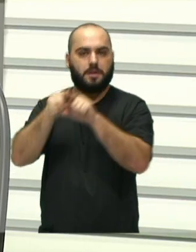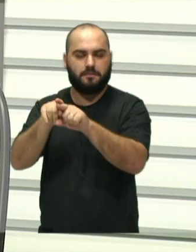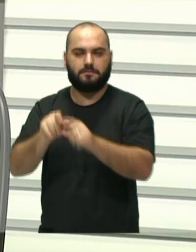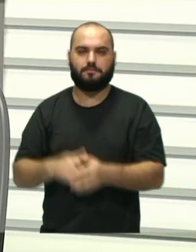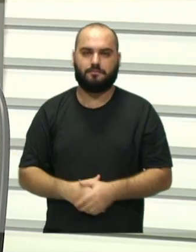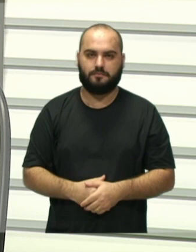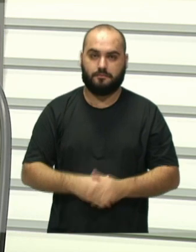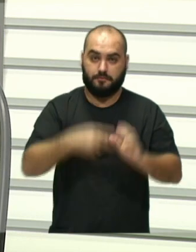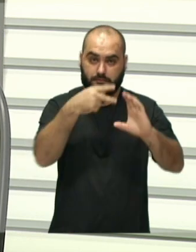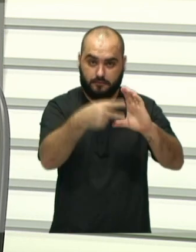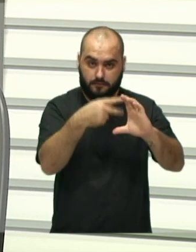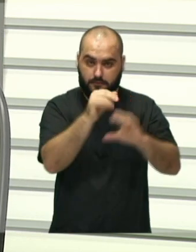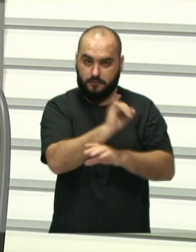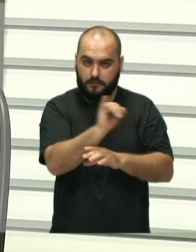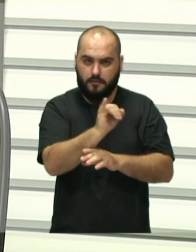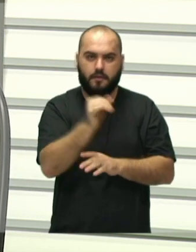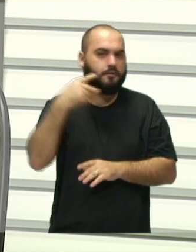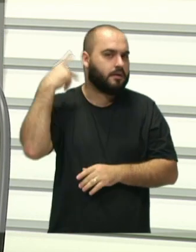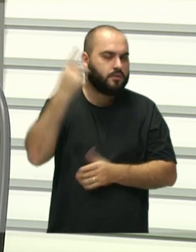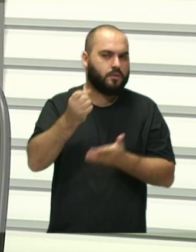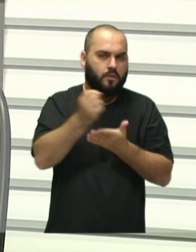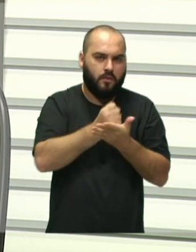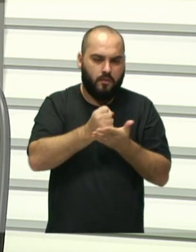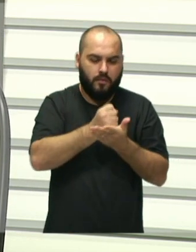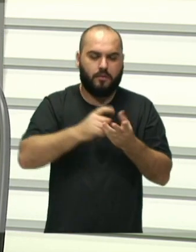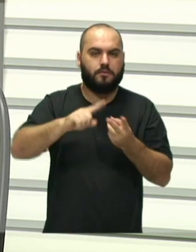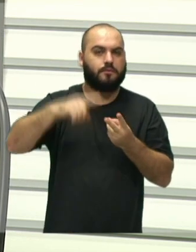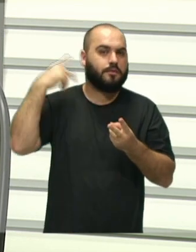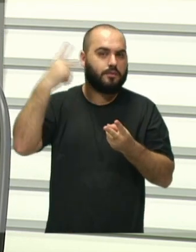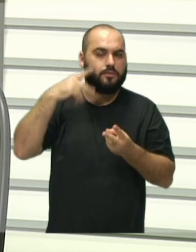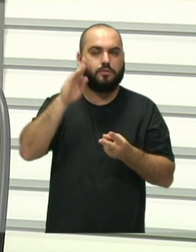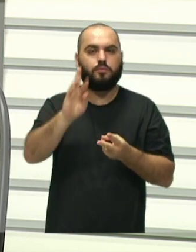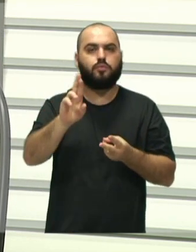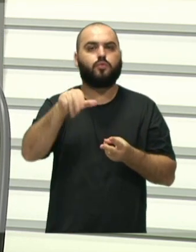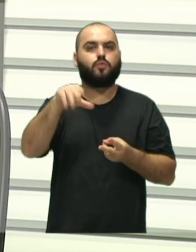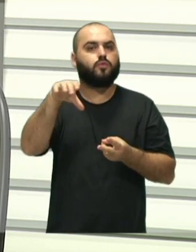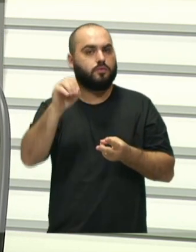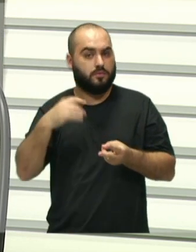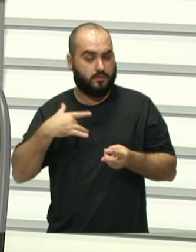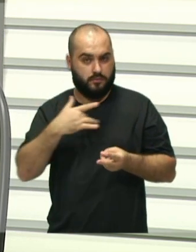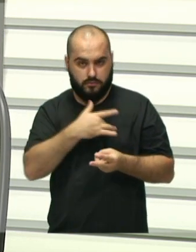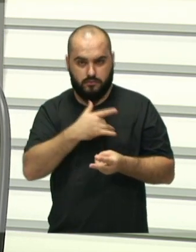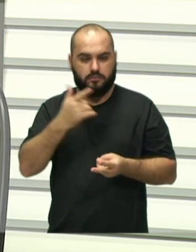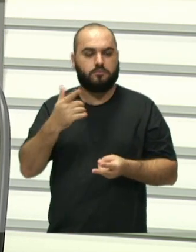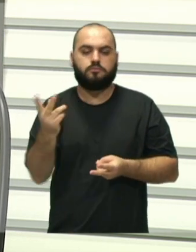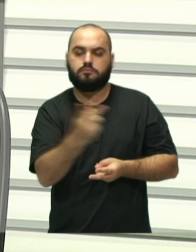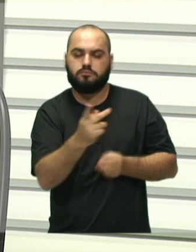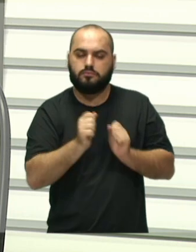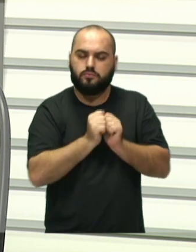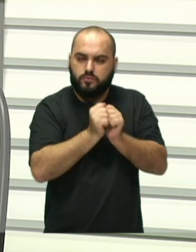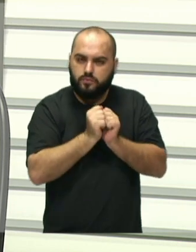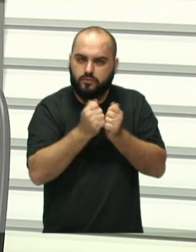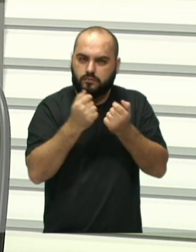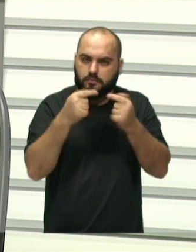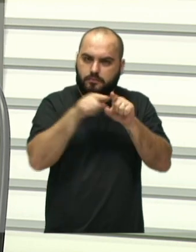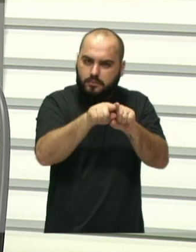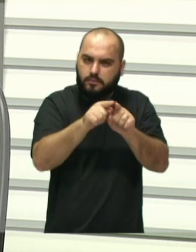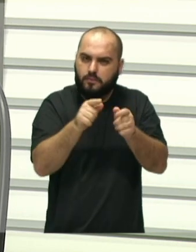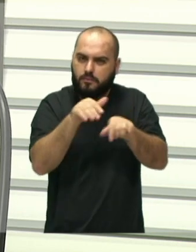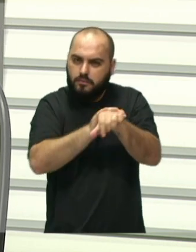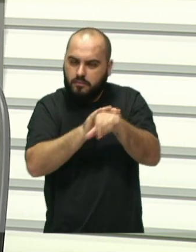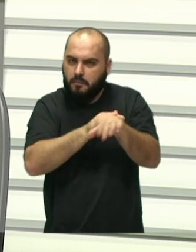aquela que resulta da minha participação de vida do autor Vereador Bruno da Saúde Estamos acompanhando e fomentando esse debate para que logo logo